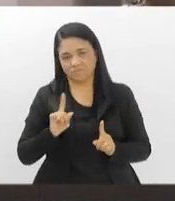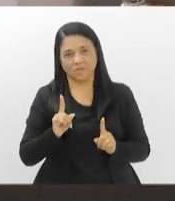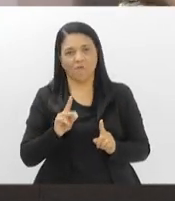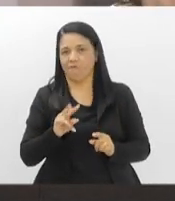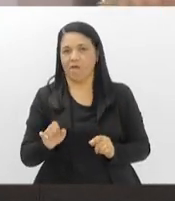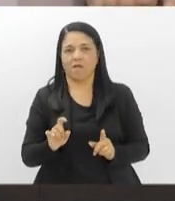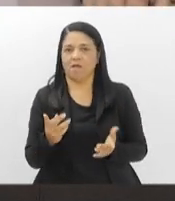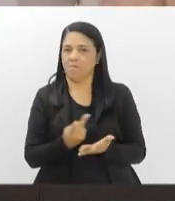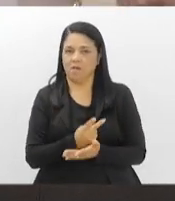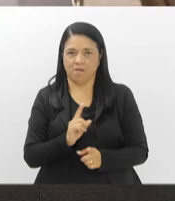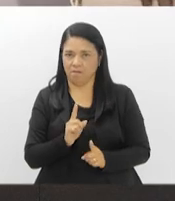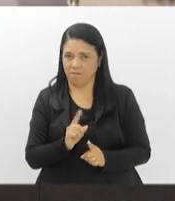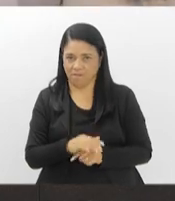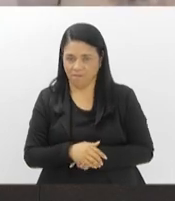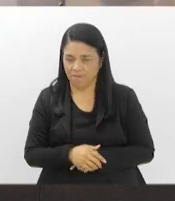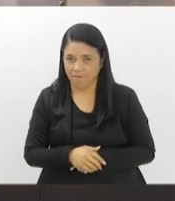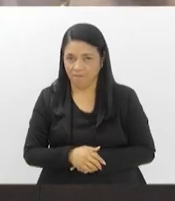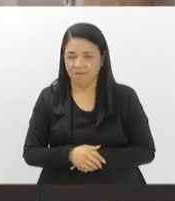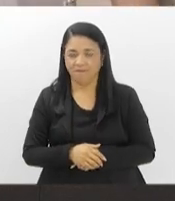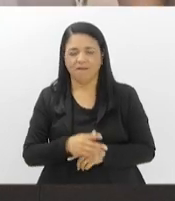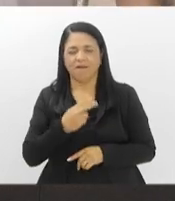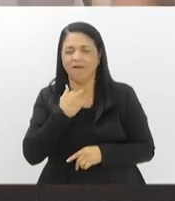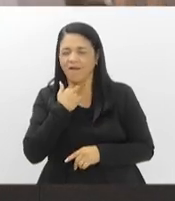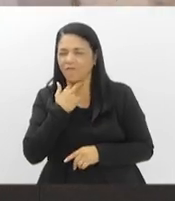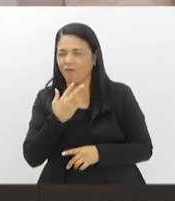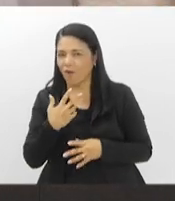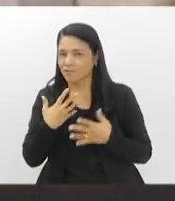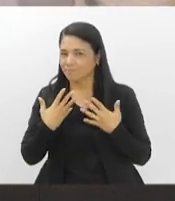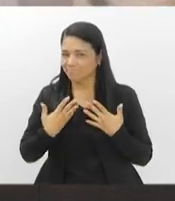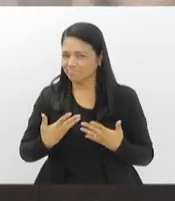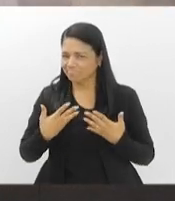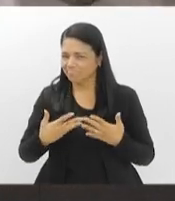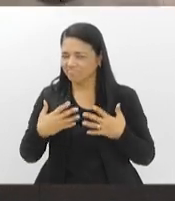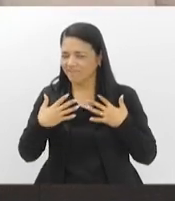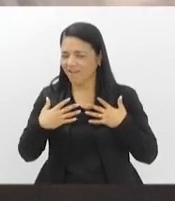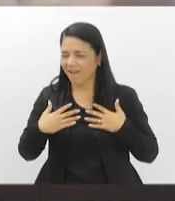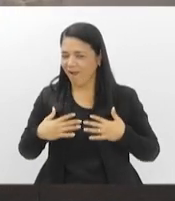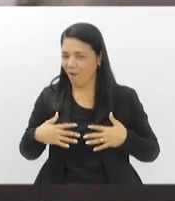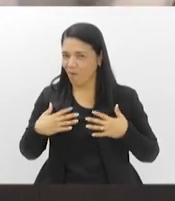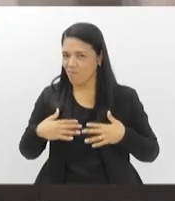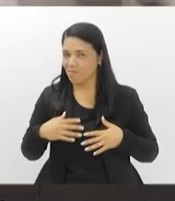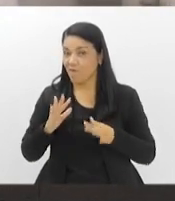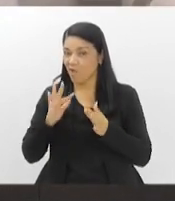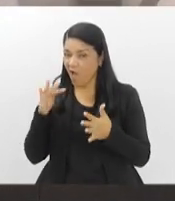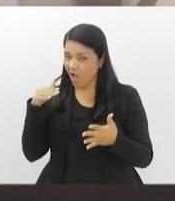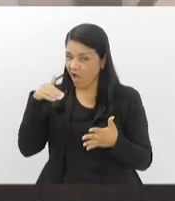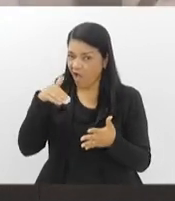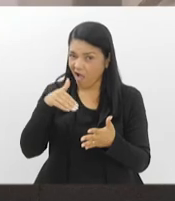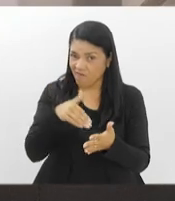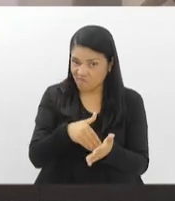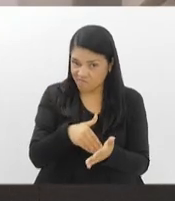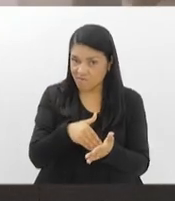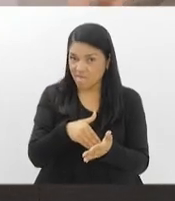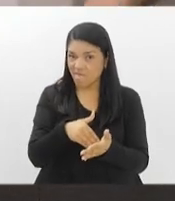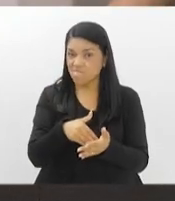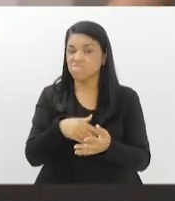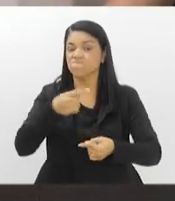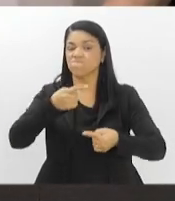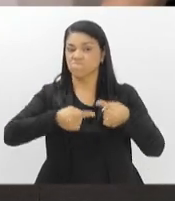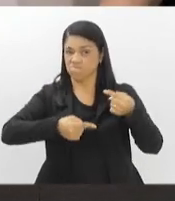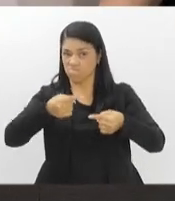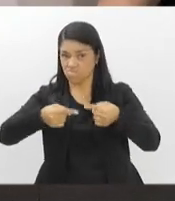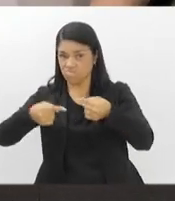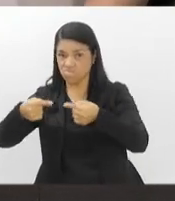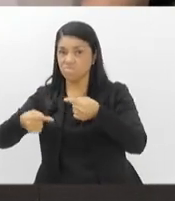Célia a voz pode ser até Branda Mas nós vamos até o final custe o que